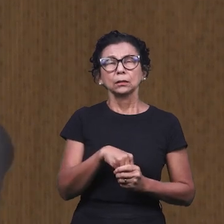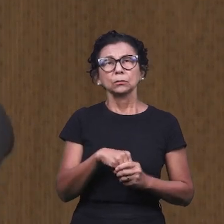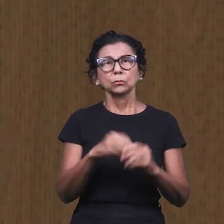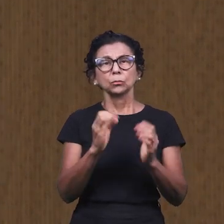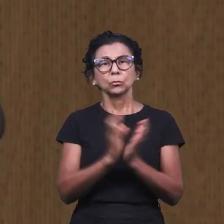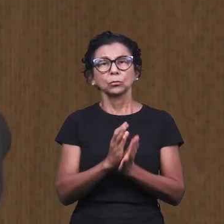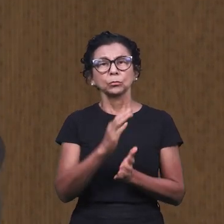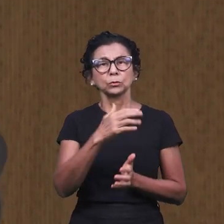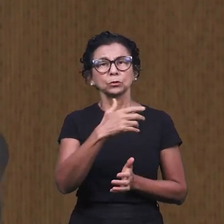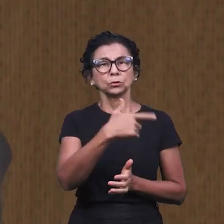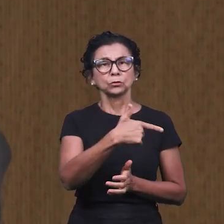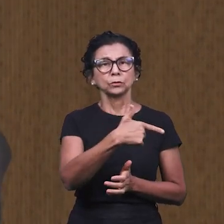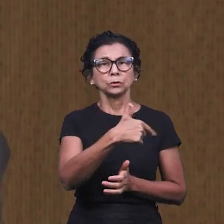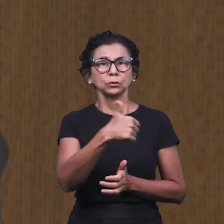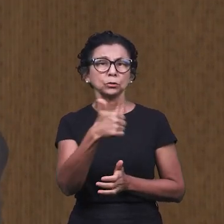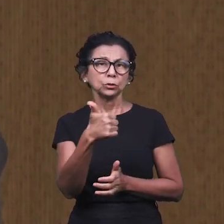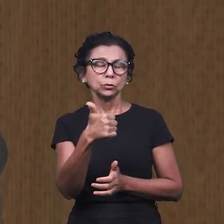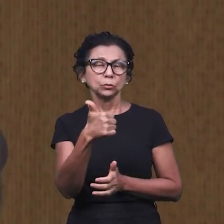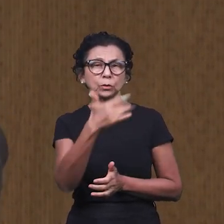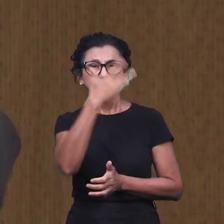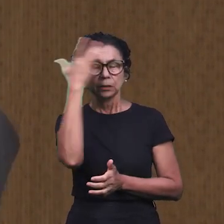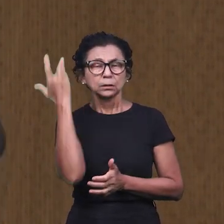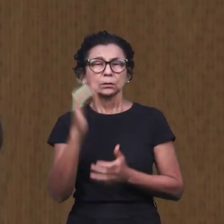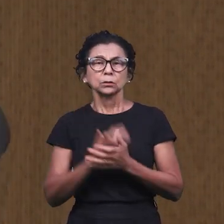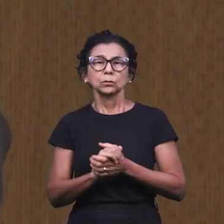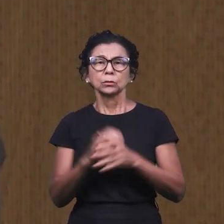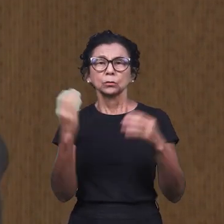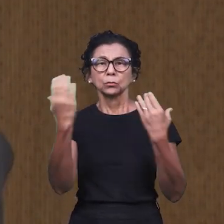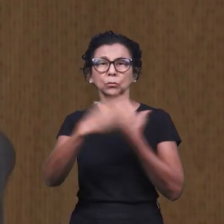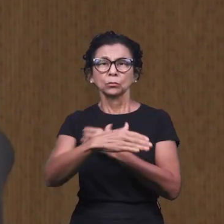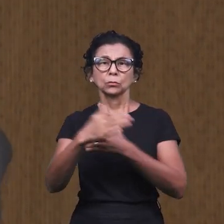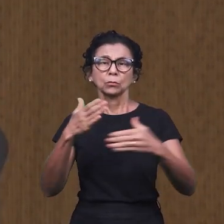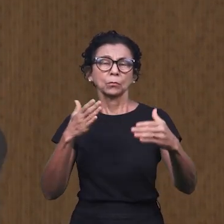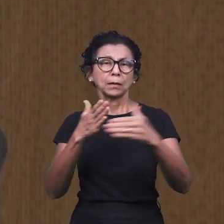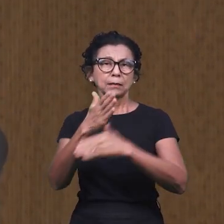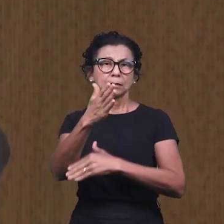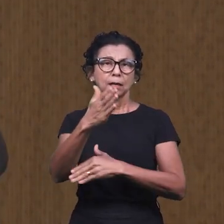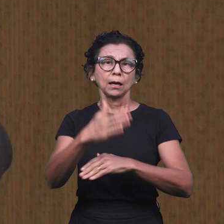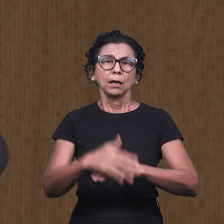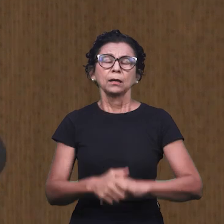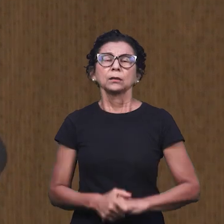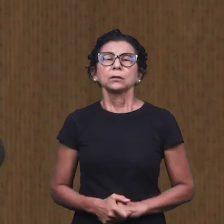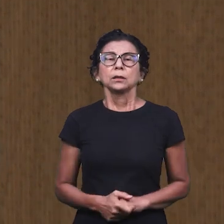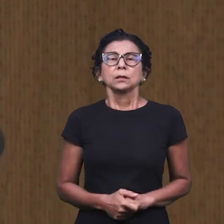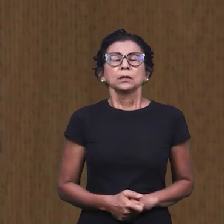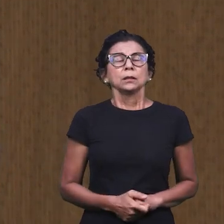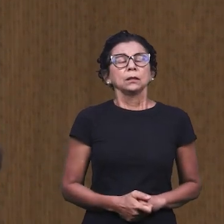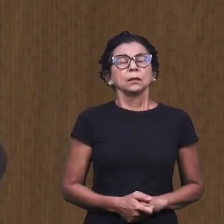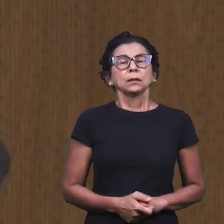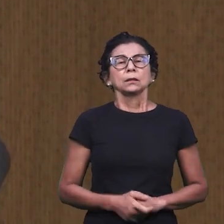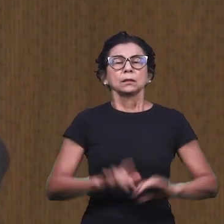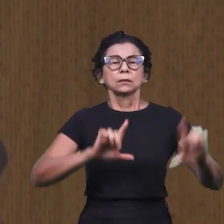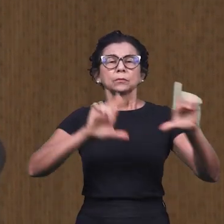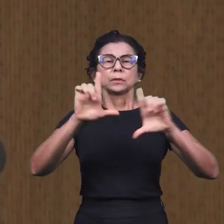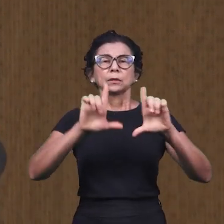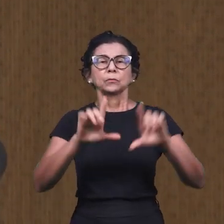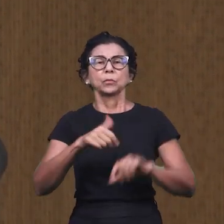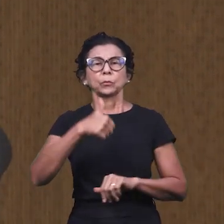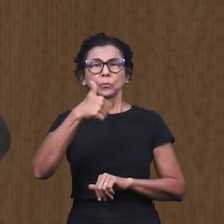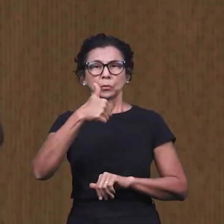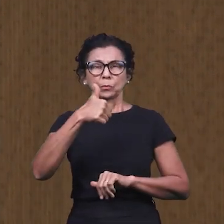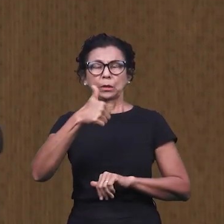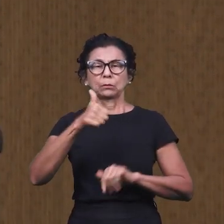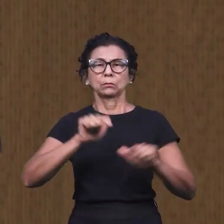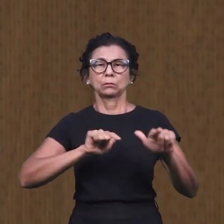pessoas que se passaram ali naquele concurso, e entrei para a televisão. Foi meu primeiro emprego e meu último emprego, né?